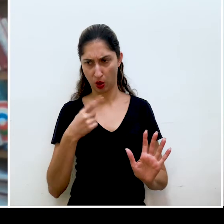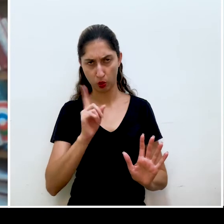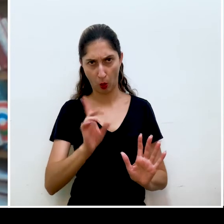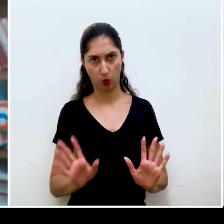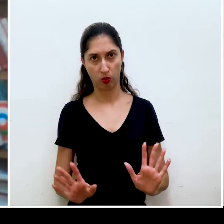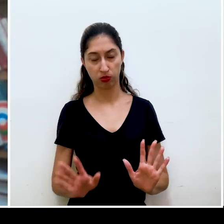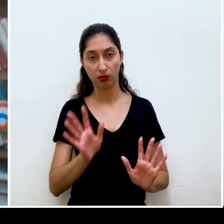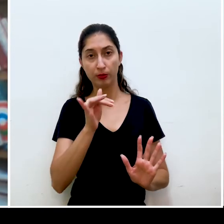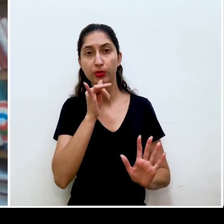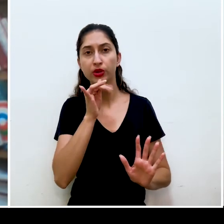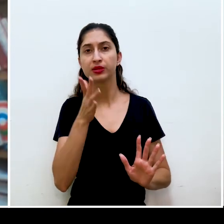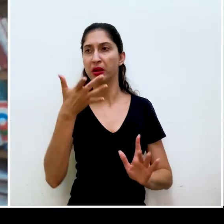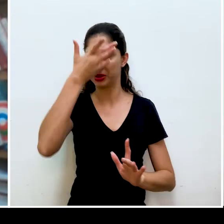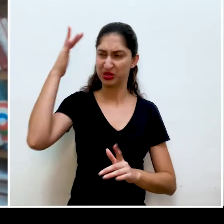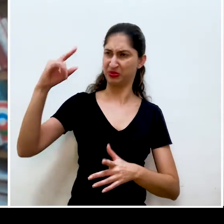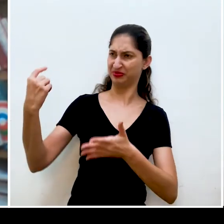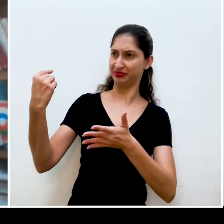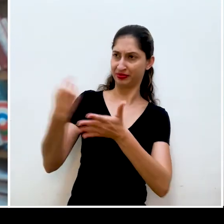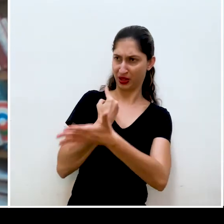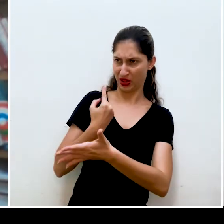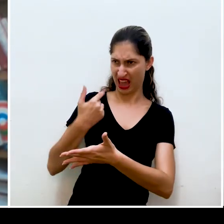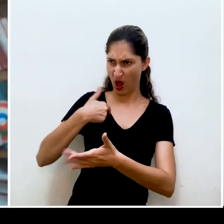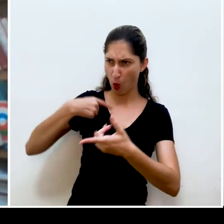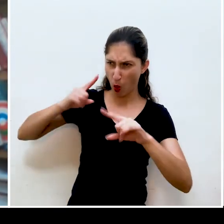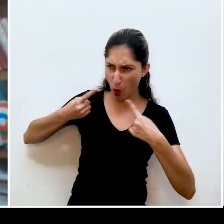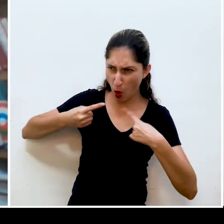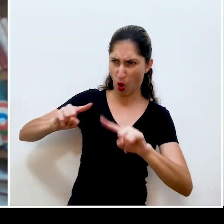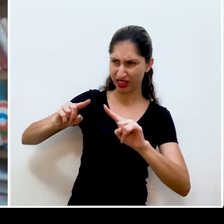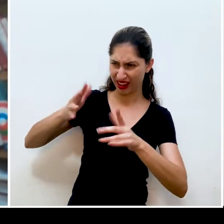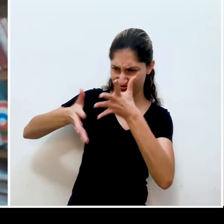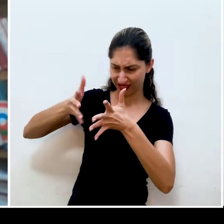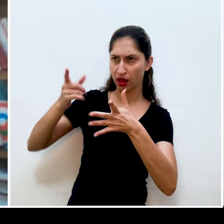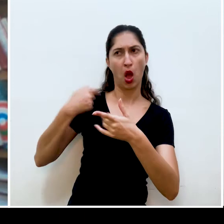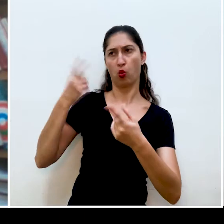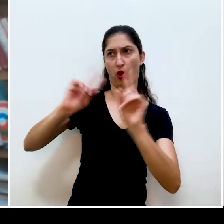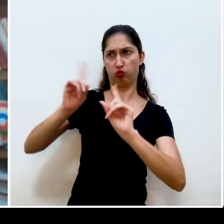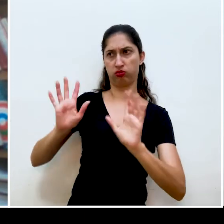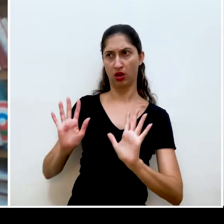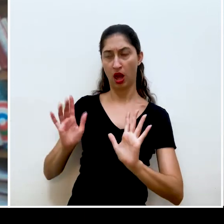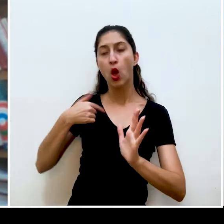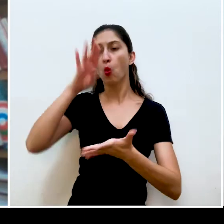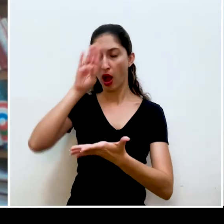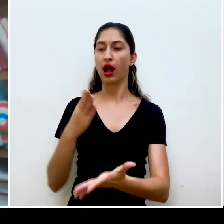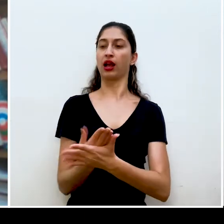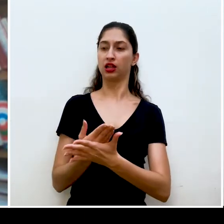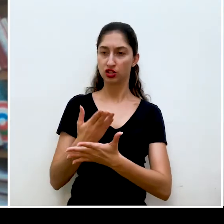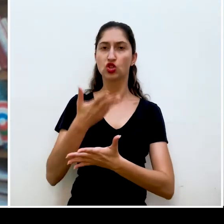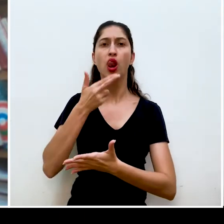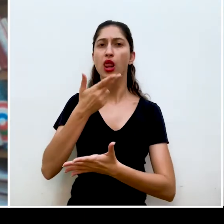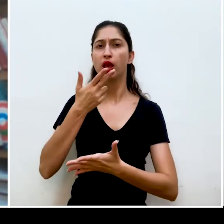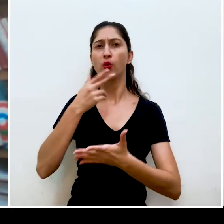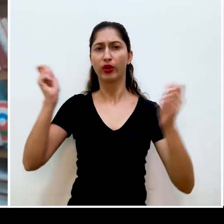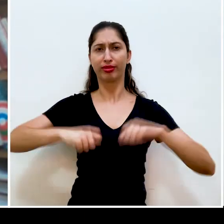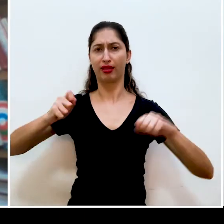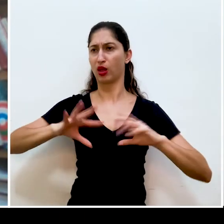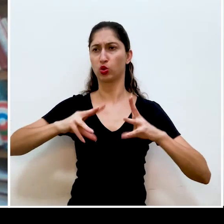impedimento. Quando as pessoas perguntam a mim se é contra a língua de sinais, eu não sou contra a língua nenhuma. Quanto mais língua o indivíduo aprender no mundo de hoje, mais possibilidades ele